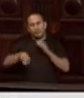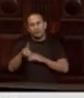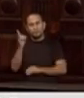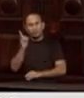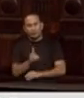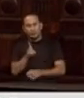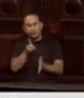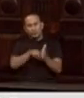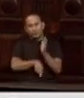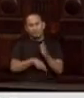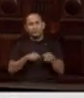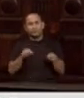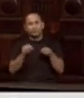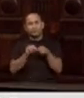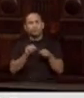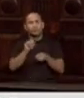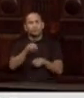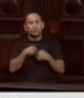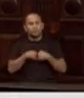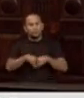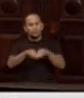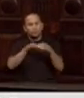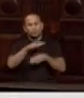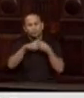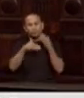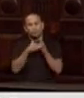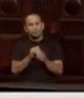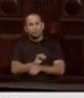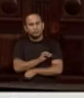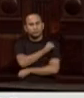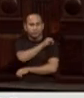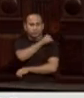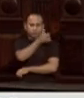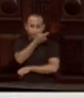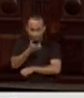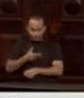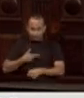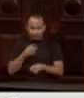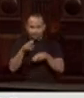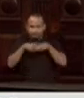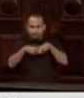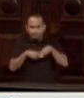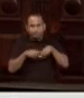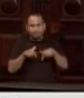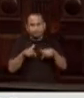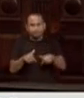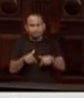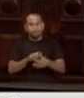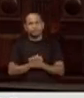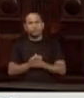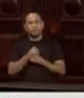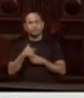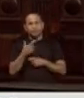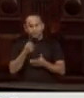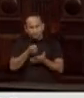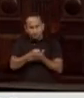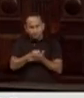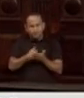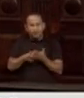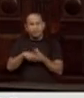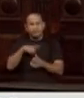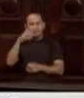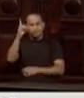minoria e para fazer com que continuemos todos no estado do Rio de Janeiro reféns desse esquema. Vamos enfrentar, garantindo